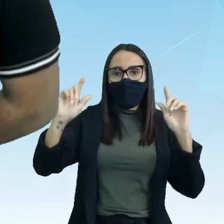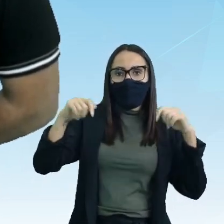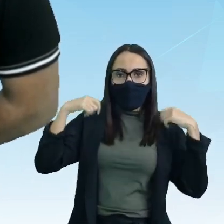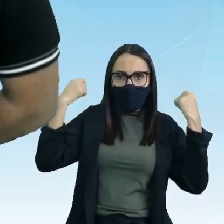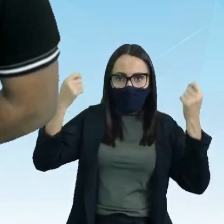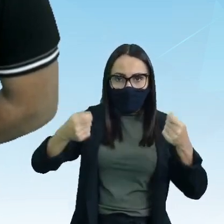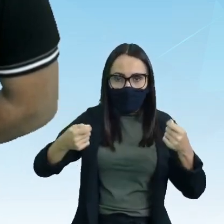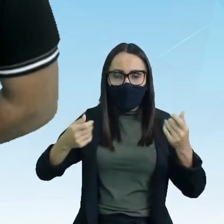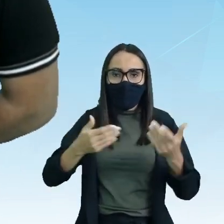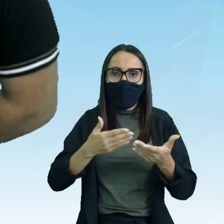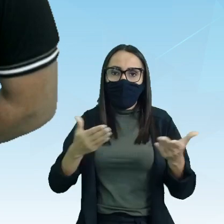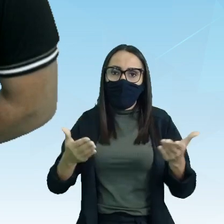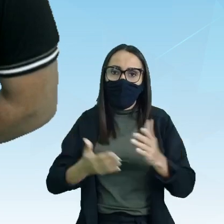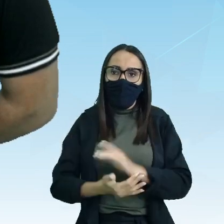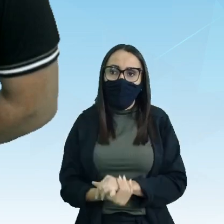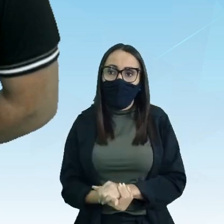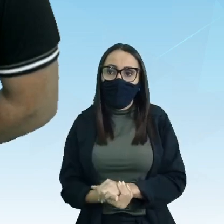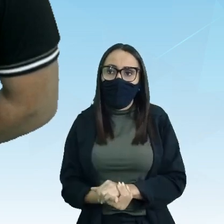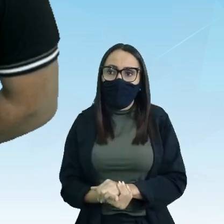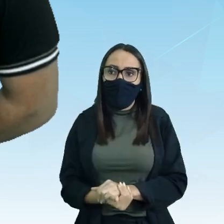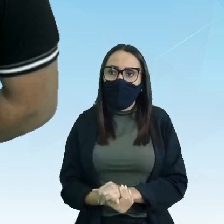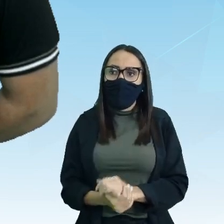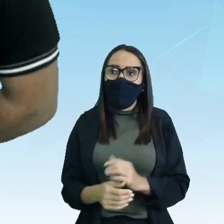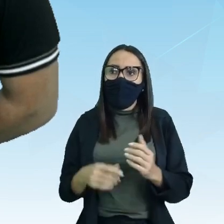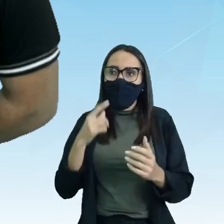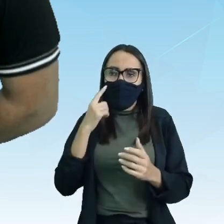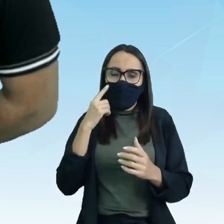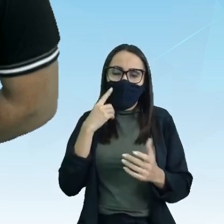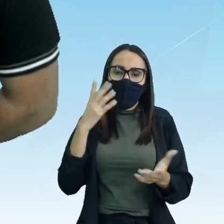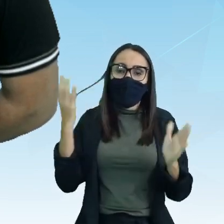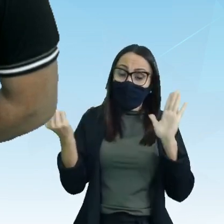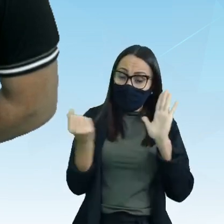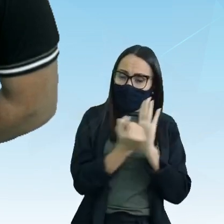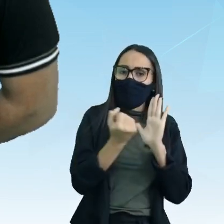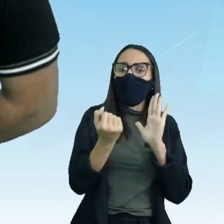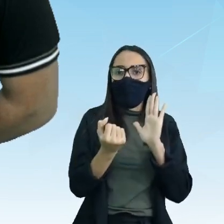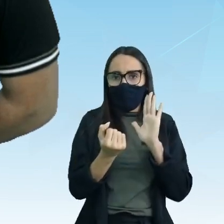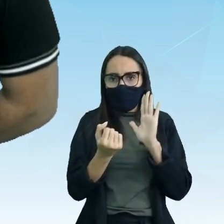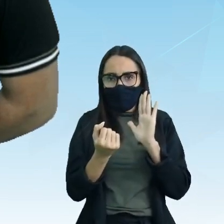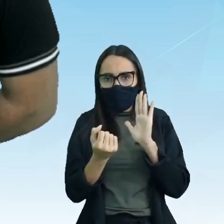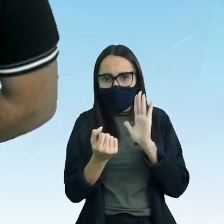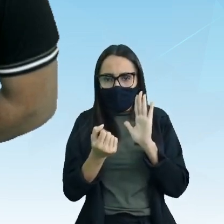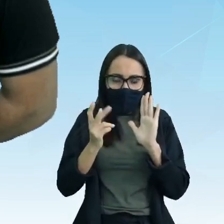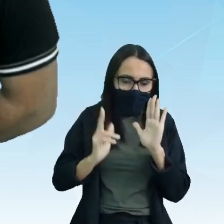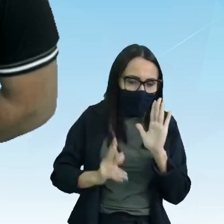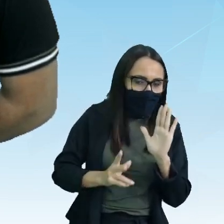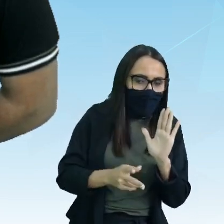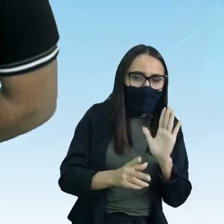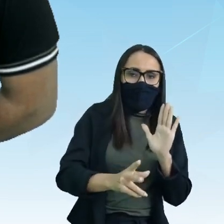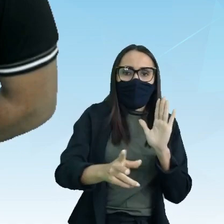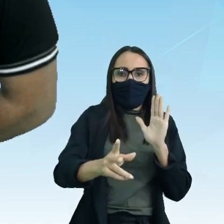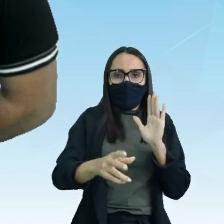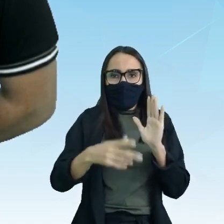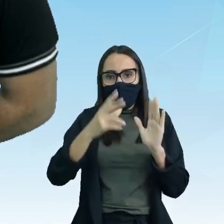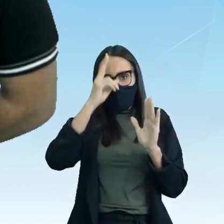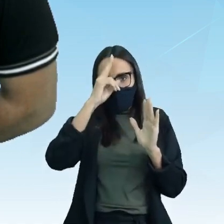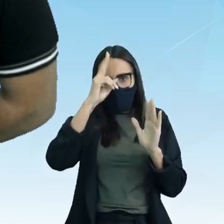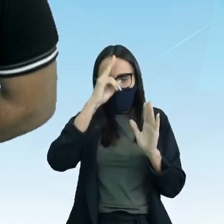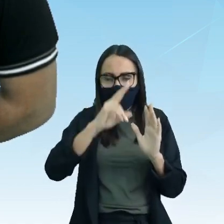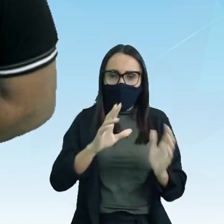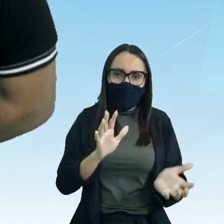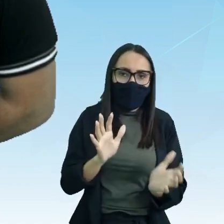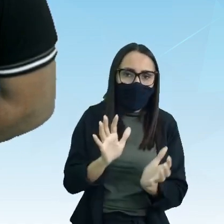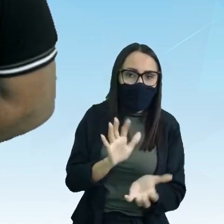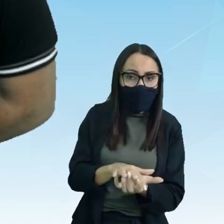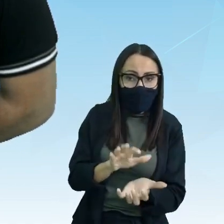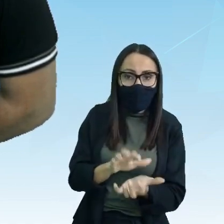o peso. Então, veja só, e esse mercado que marcou e que marca a história, não só do Pernambuco, como